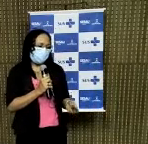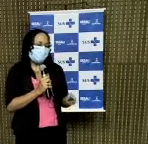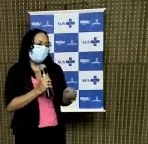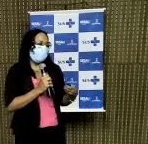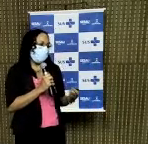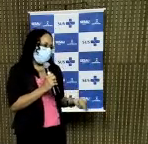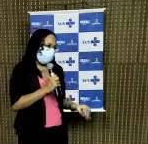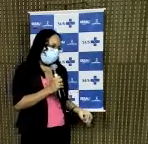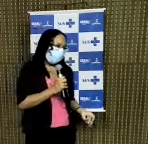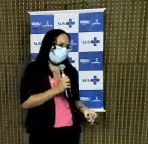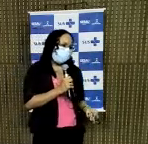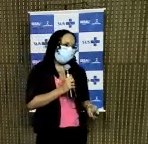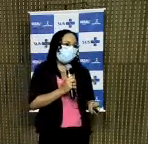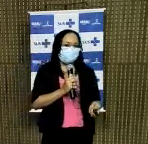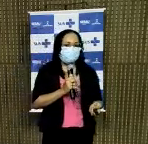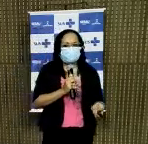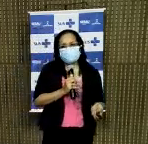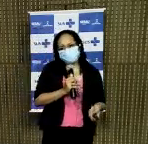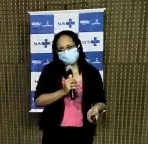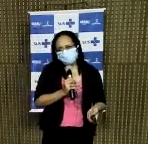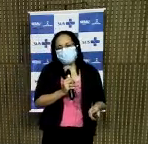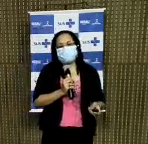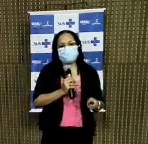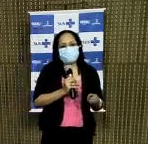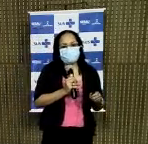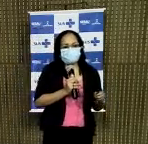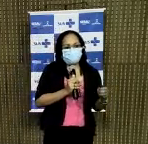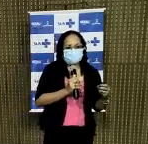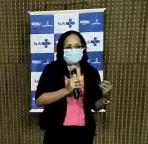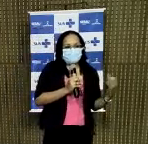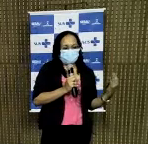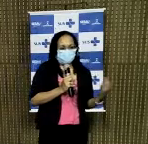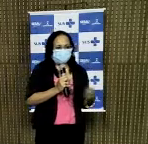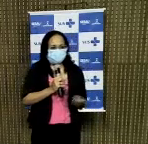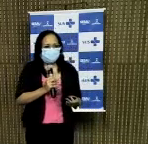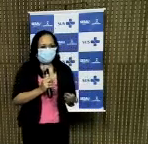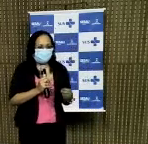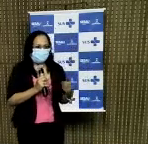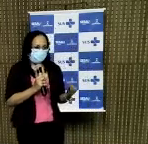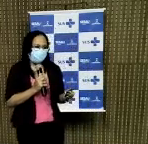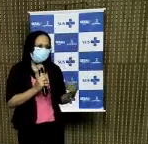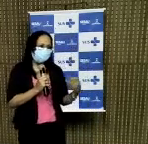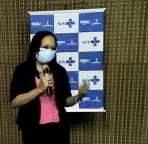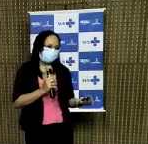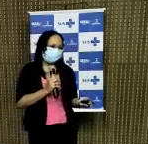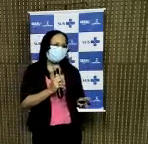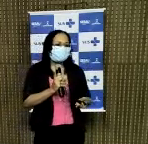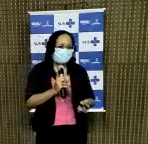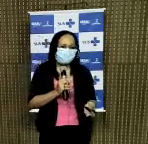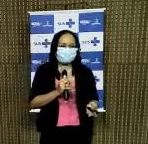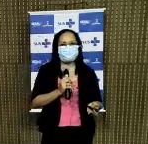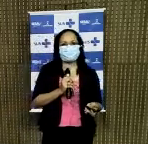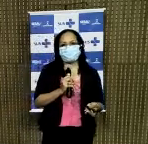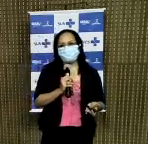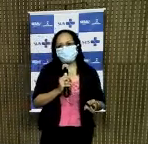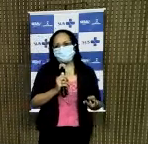cumprido, mas isso se deve também pela falta do profissional, né? Que nós tivemos um problema um tanto quanto delicado,